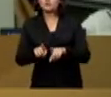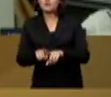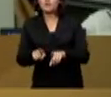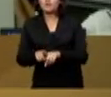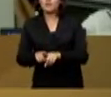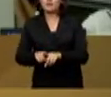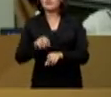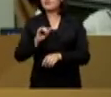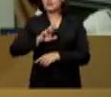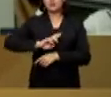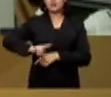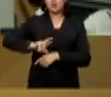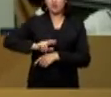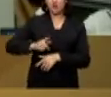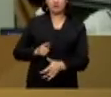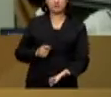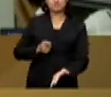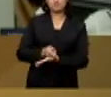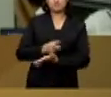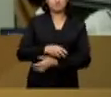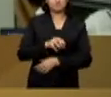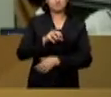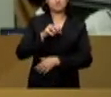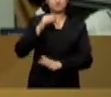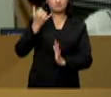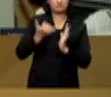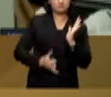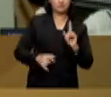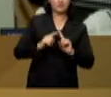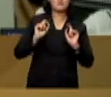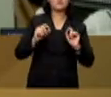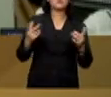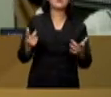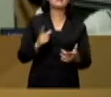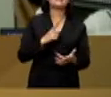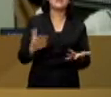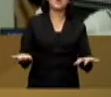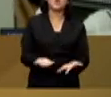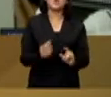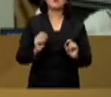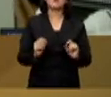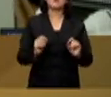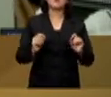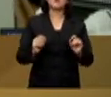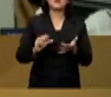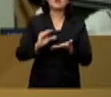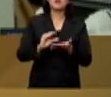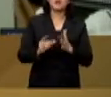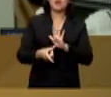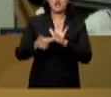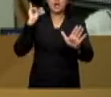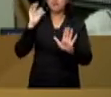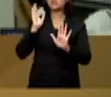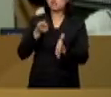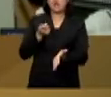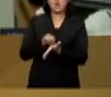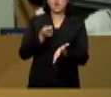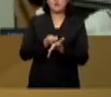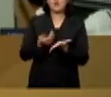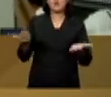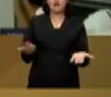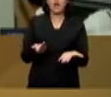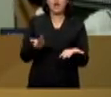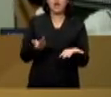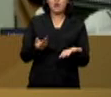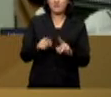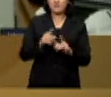não contribuintes do imposto. O que há é a mera redistribuição do que anteriormente cobrado, uma